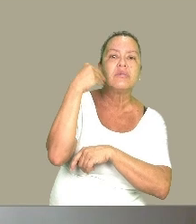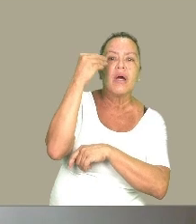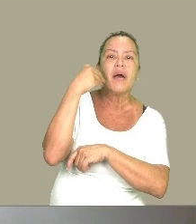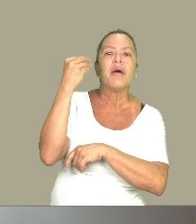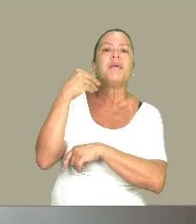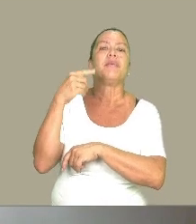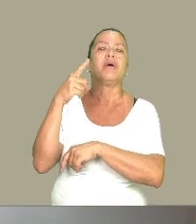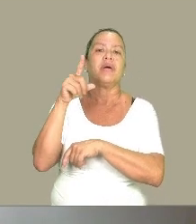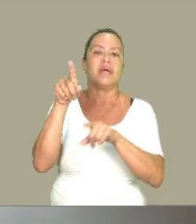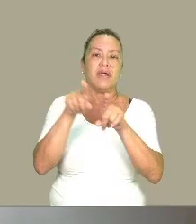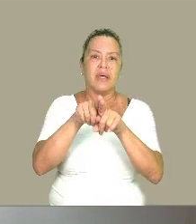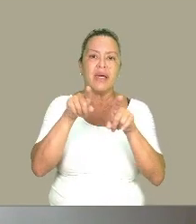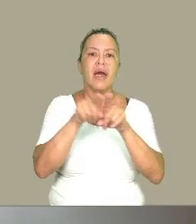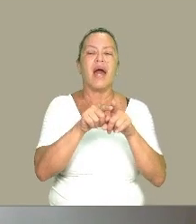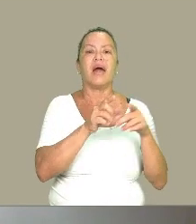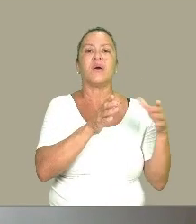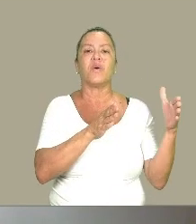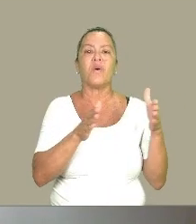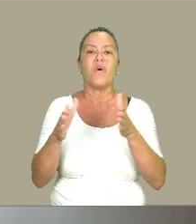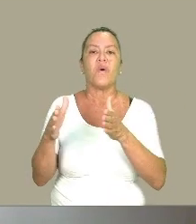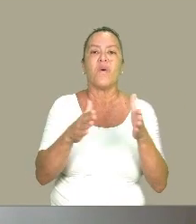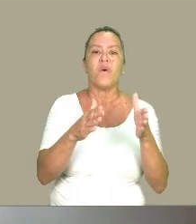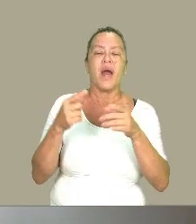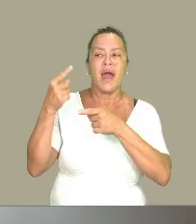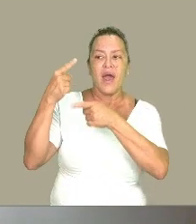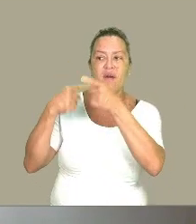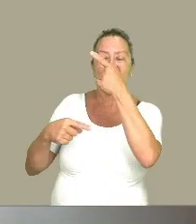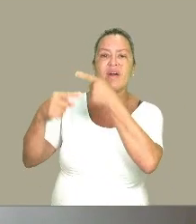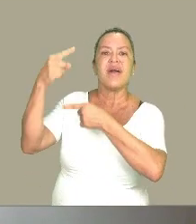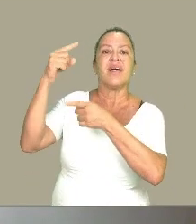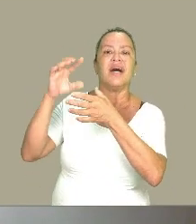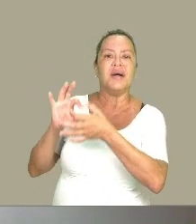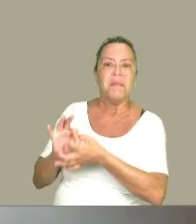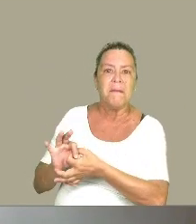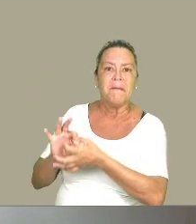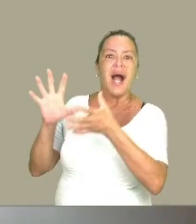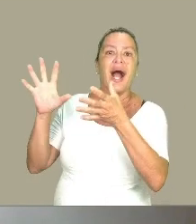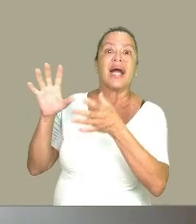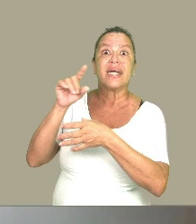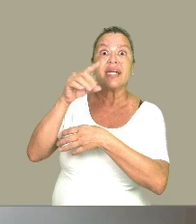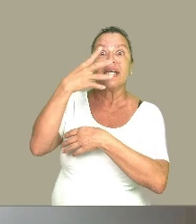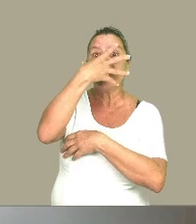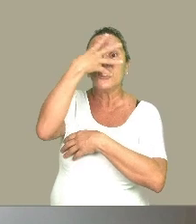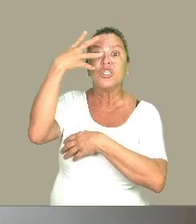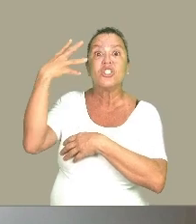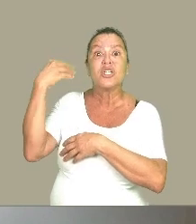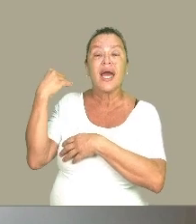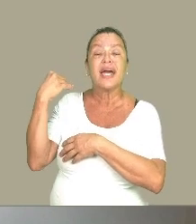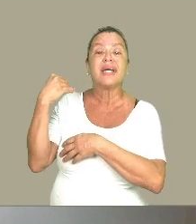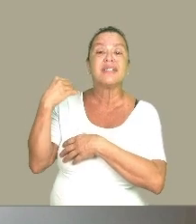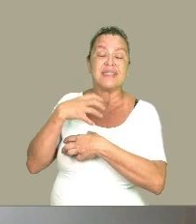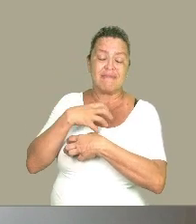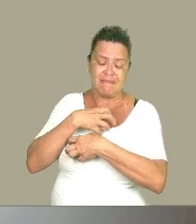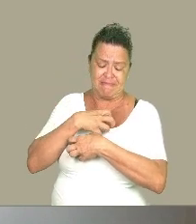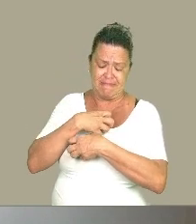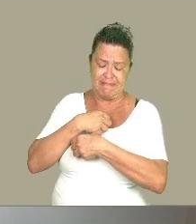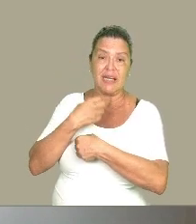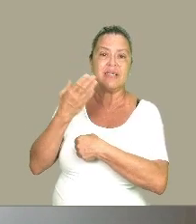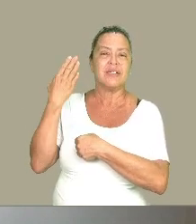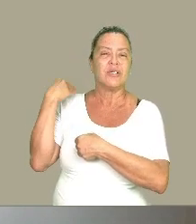recebidas na mesma estrada de evolução redentora, que se esquecem as amarguras do passado